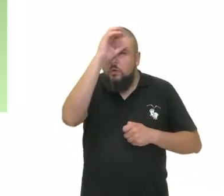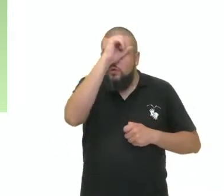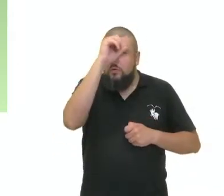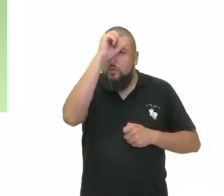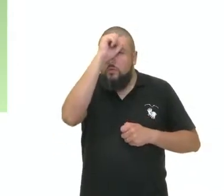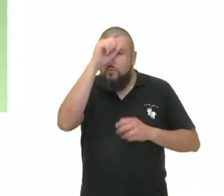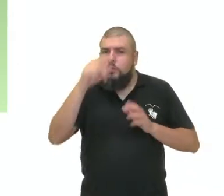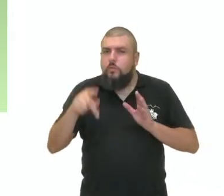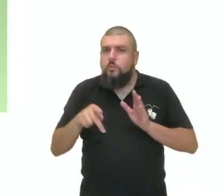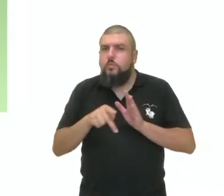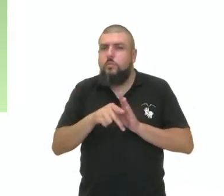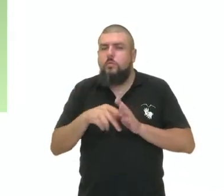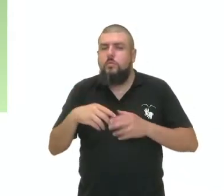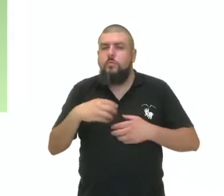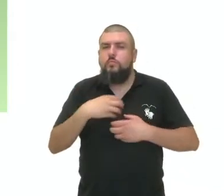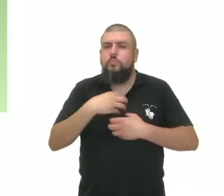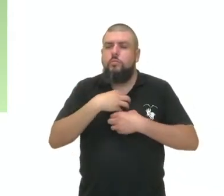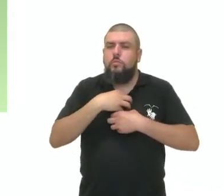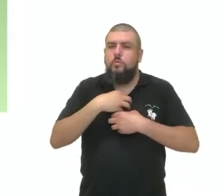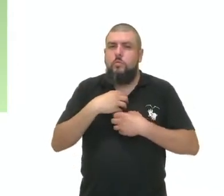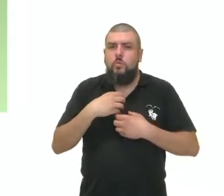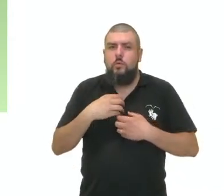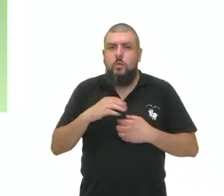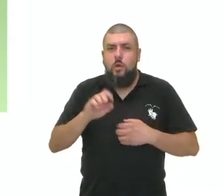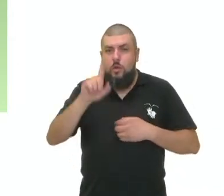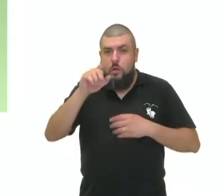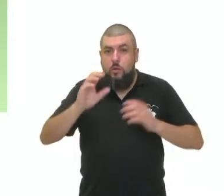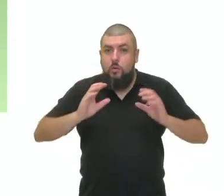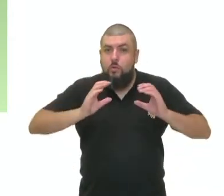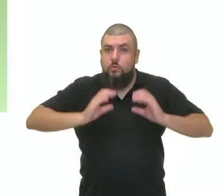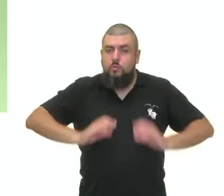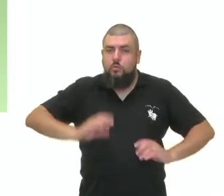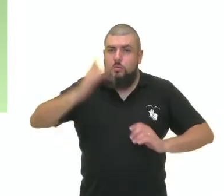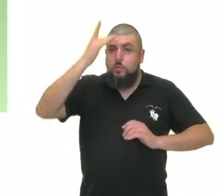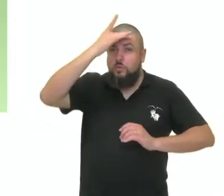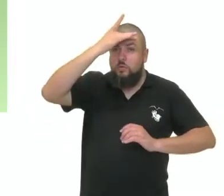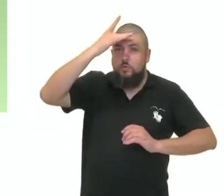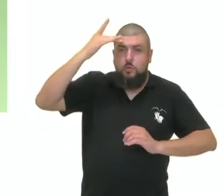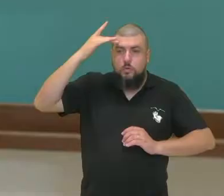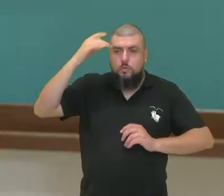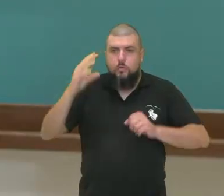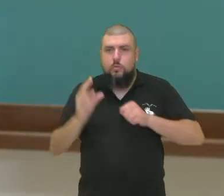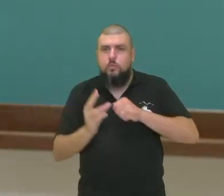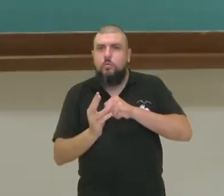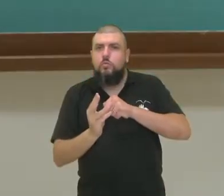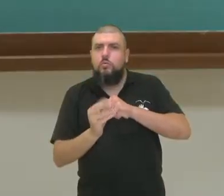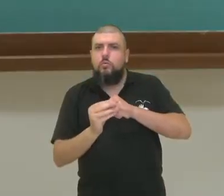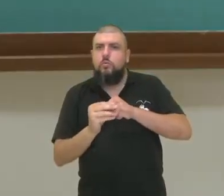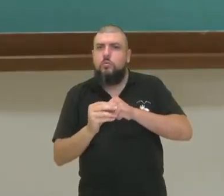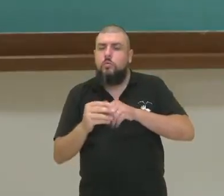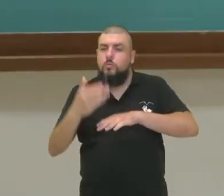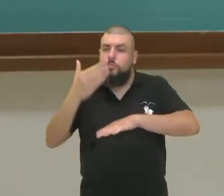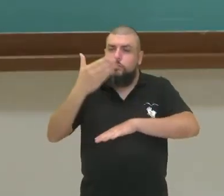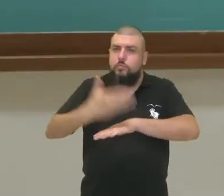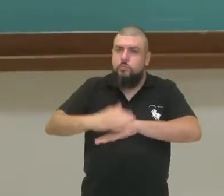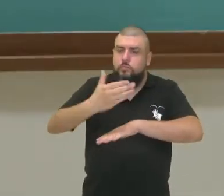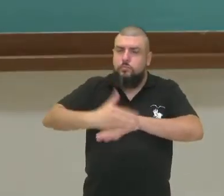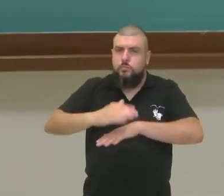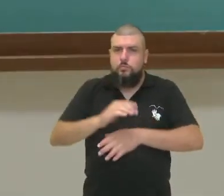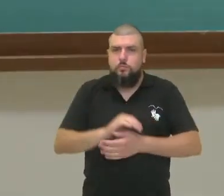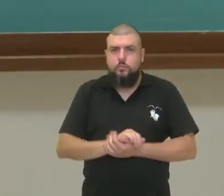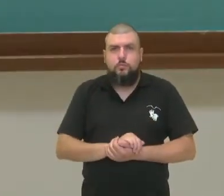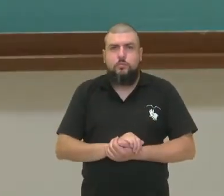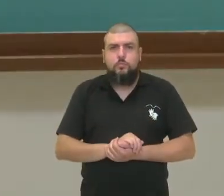É o comportamento da pessoa que se pauta em conhecimentos de ordem prática. Então aí a gente já tem uma